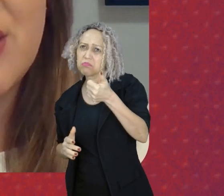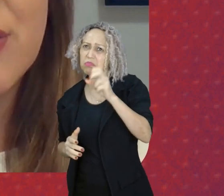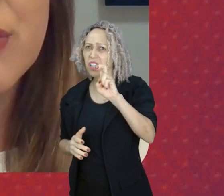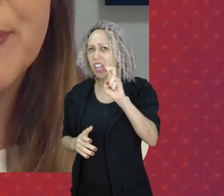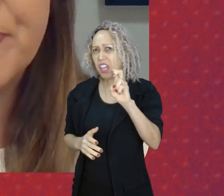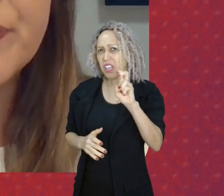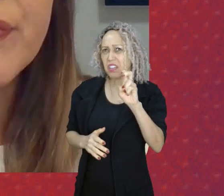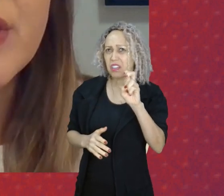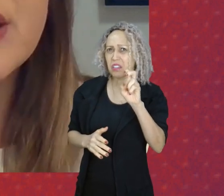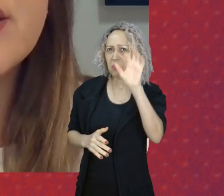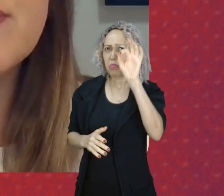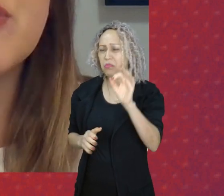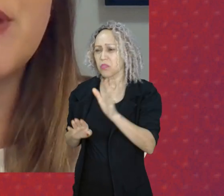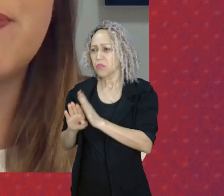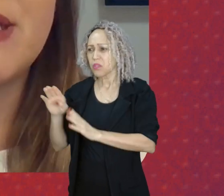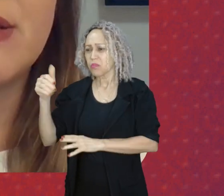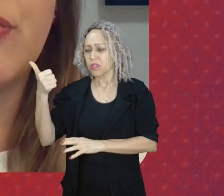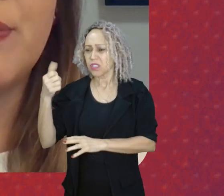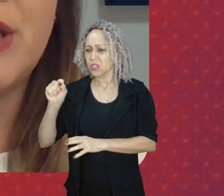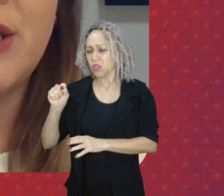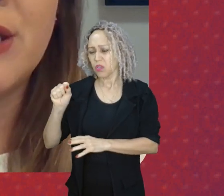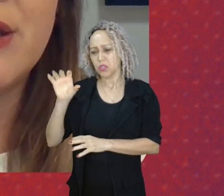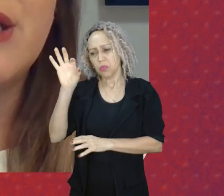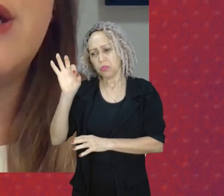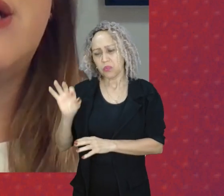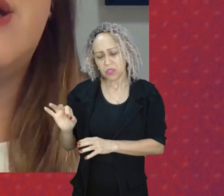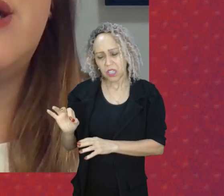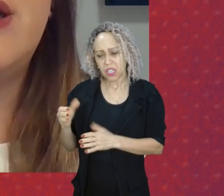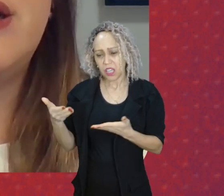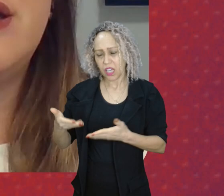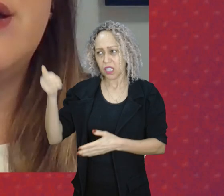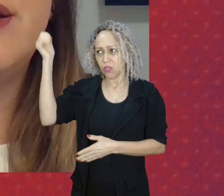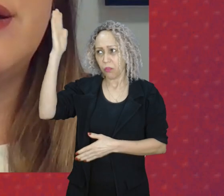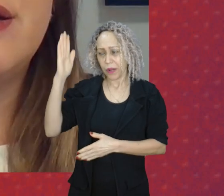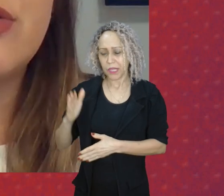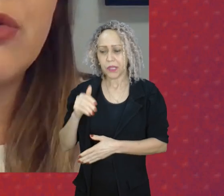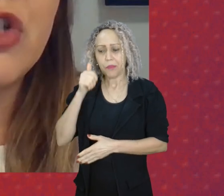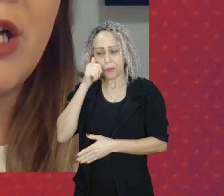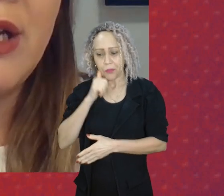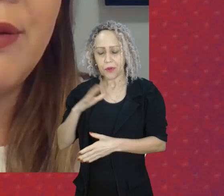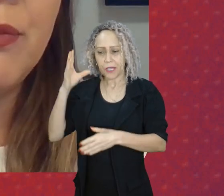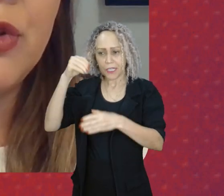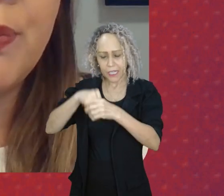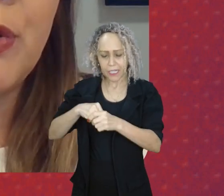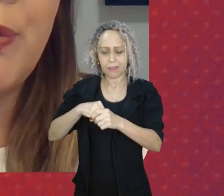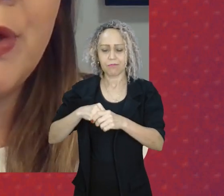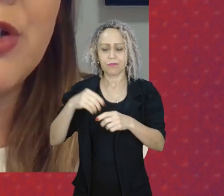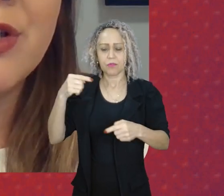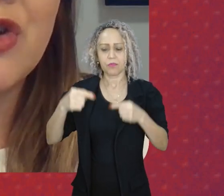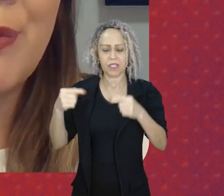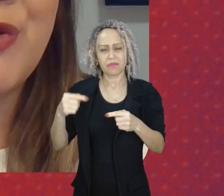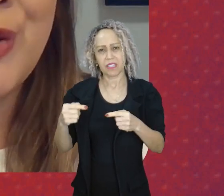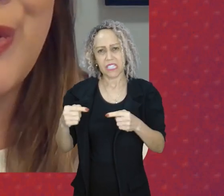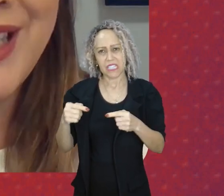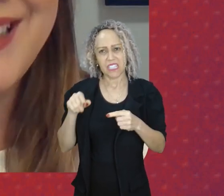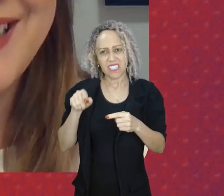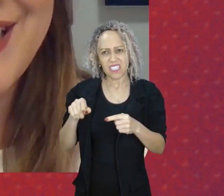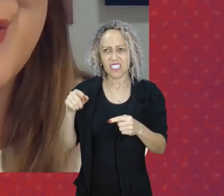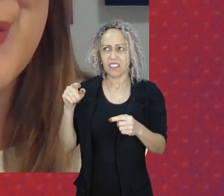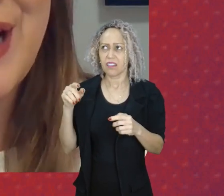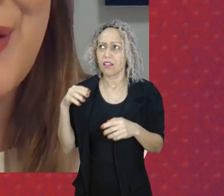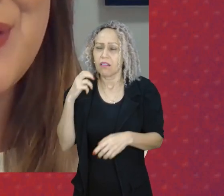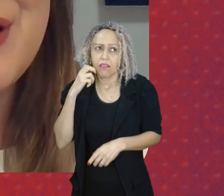aqui vizinhos, em termos de participação feminina, e isso já é muito preocupante, assim, já é uma